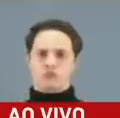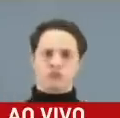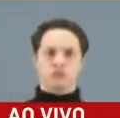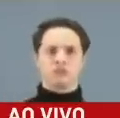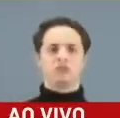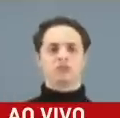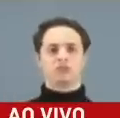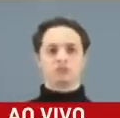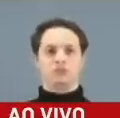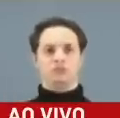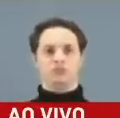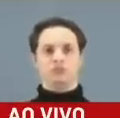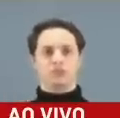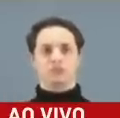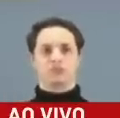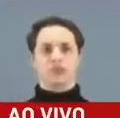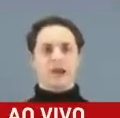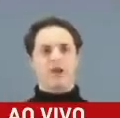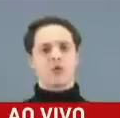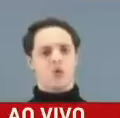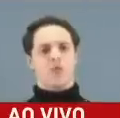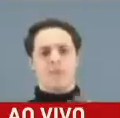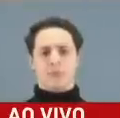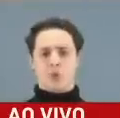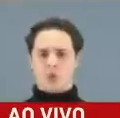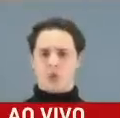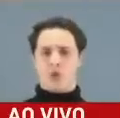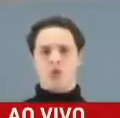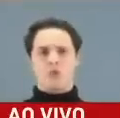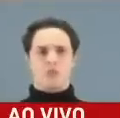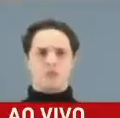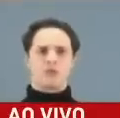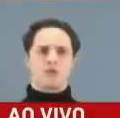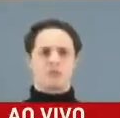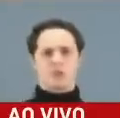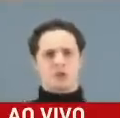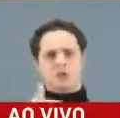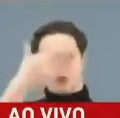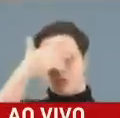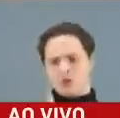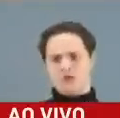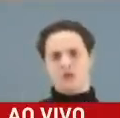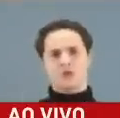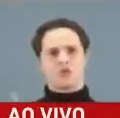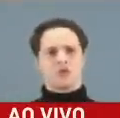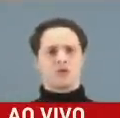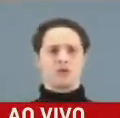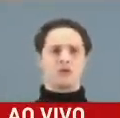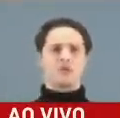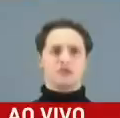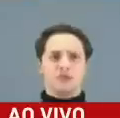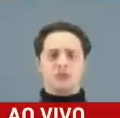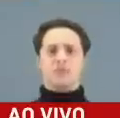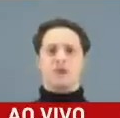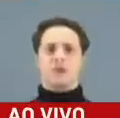usufruído de recursos decorrentes da corrupção, mas entendi, ó, não tem prova suficiente do dolo. Então a gente tem que separar